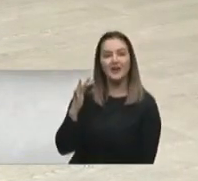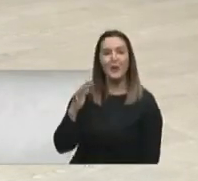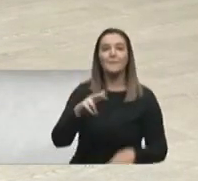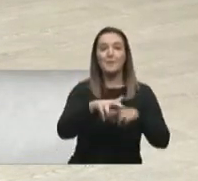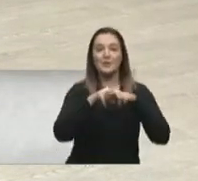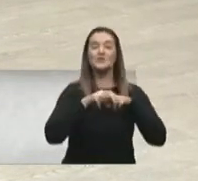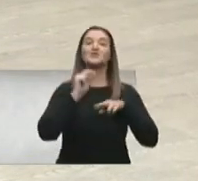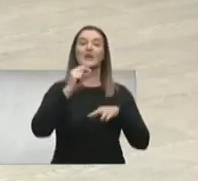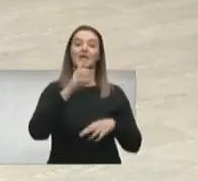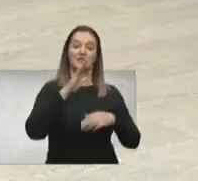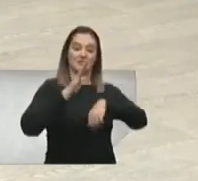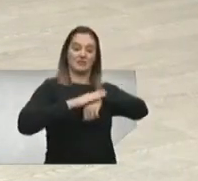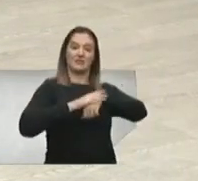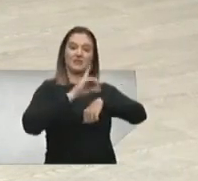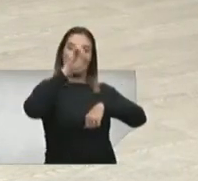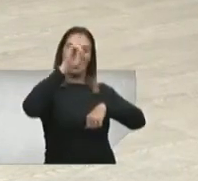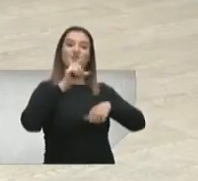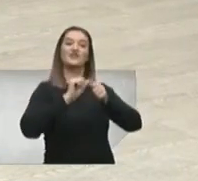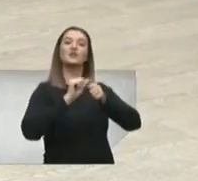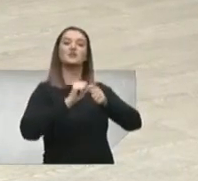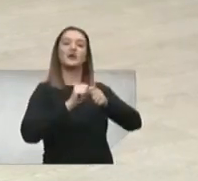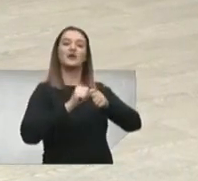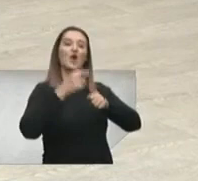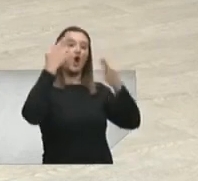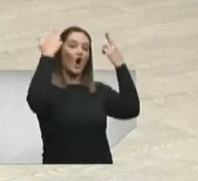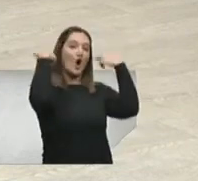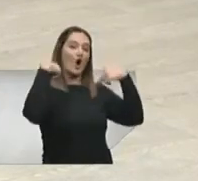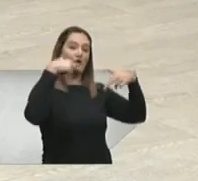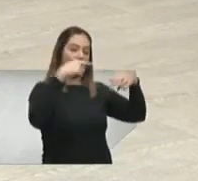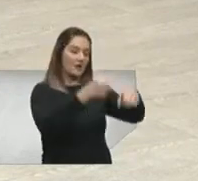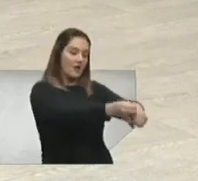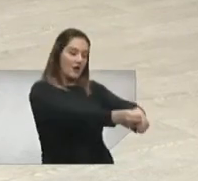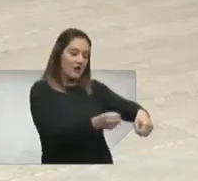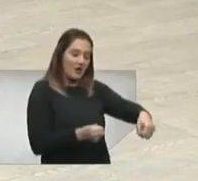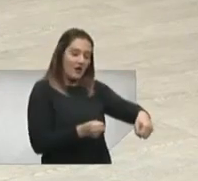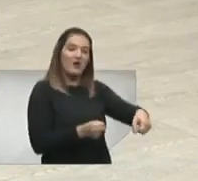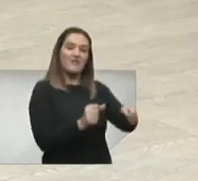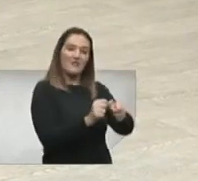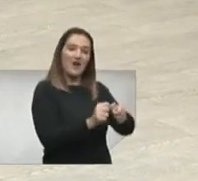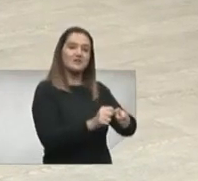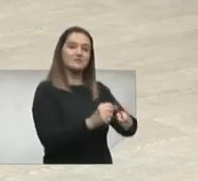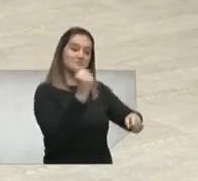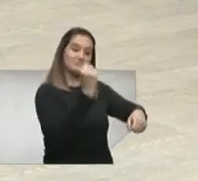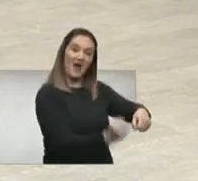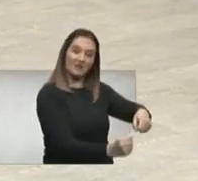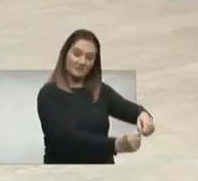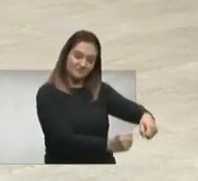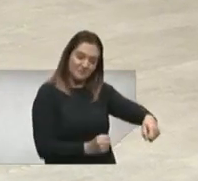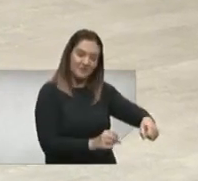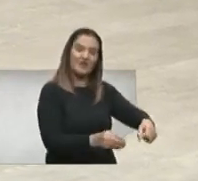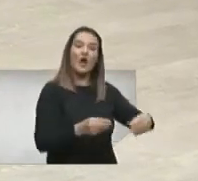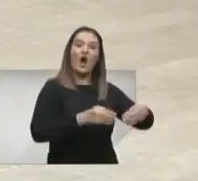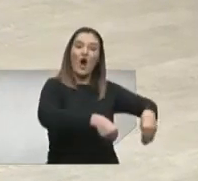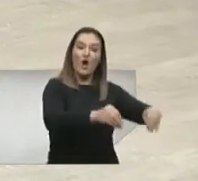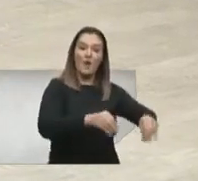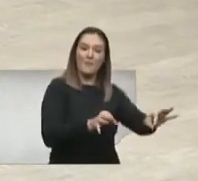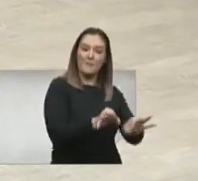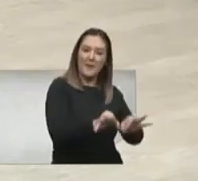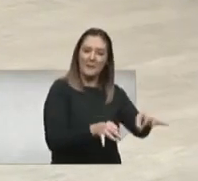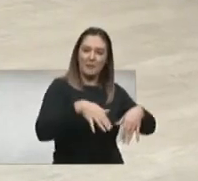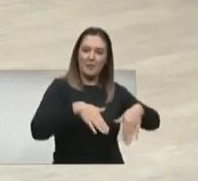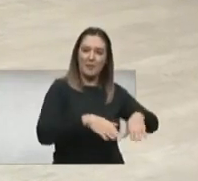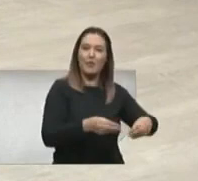um cordeiro e tira a pele do cordeiro para fazer uma roupa para Adão e Eva. Deus tira aquelas roupas de folhas de